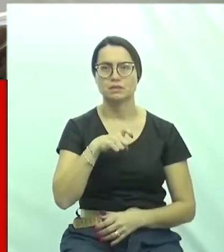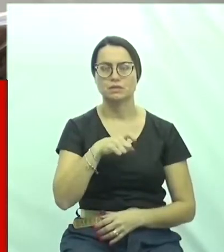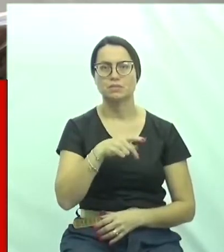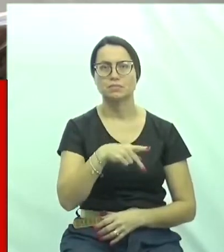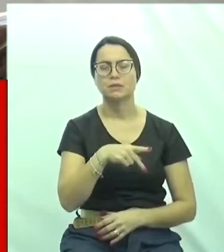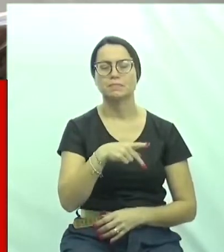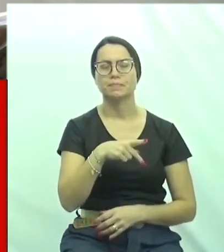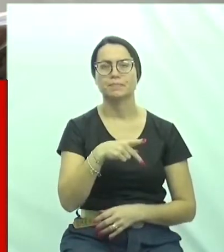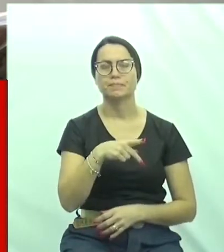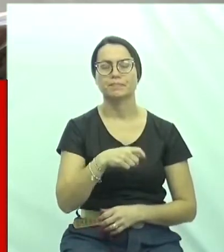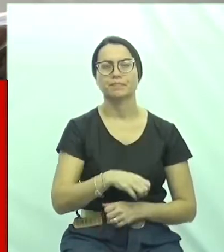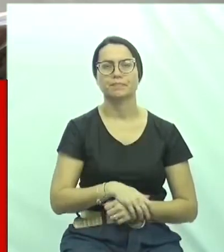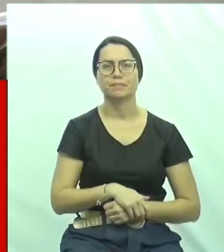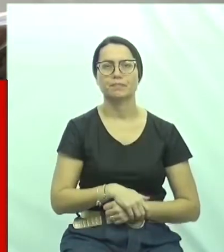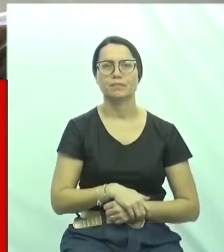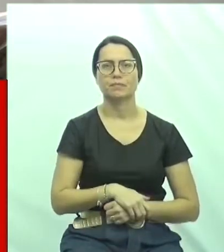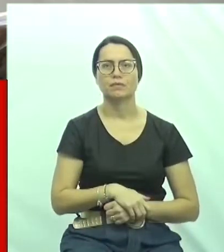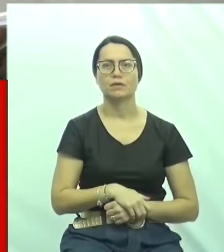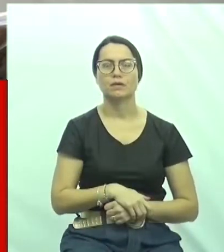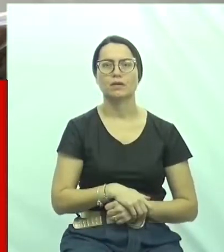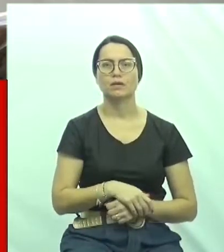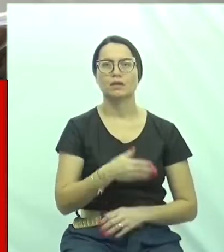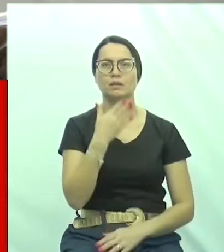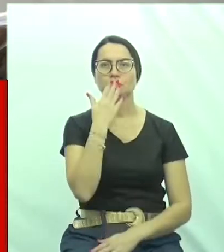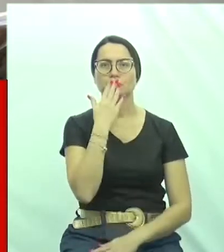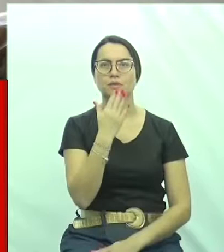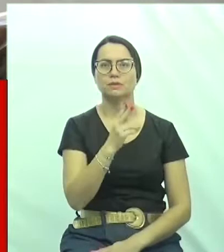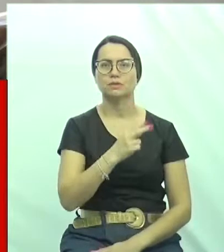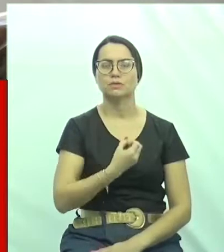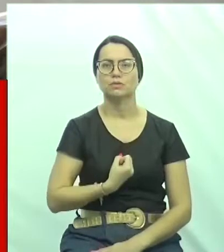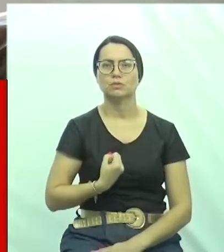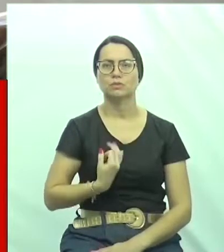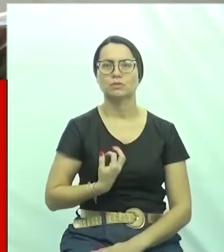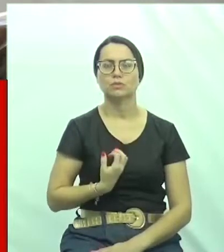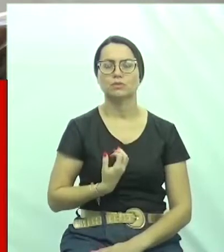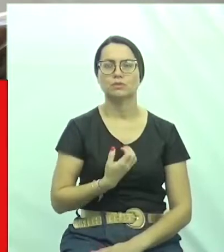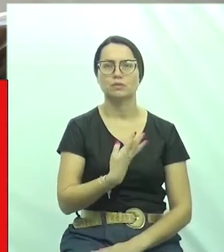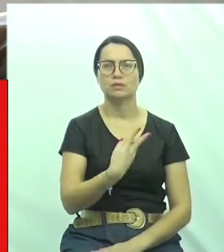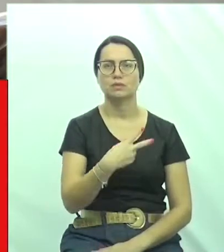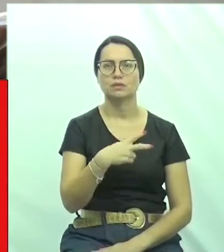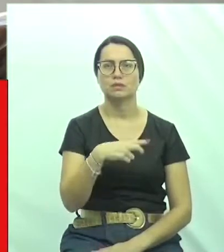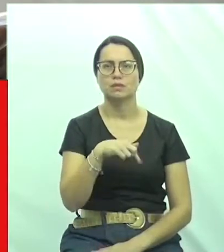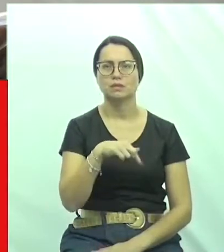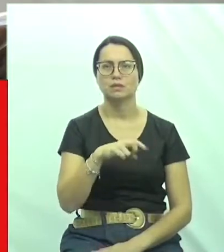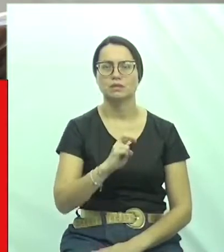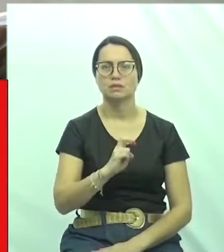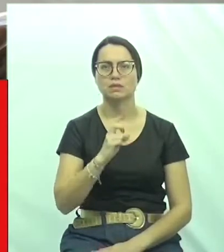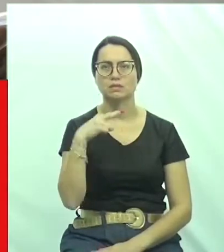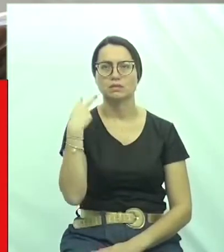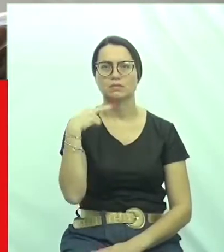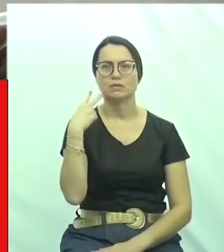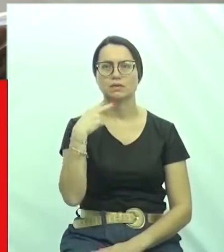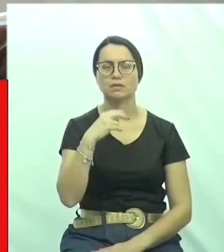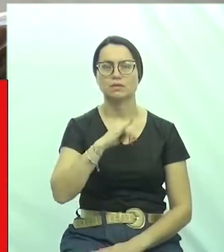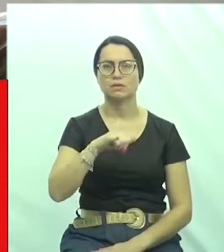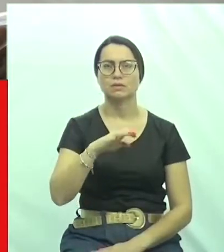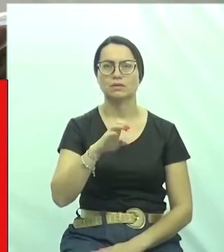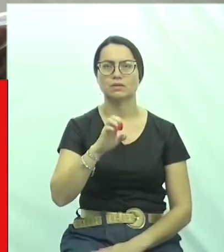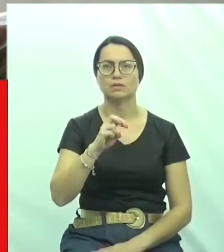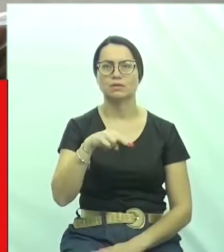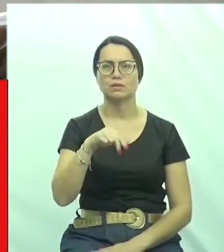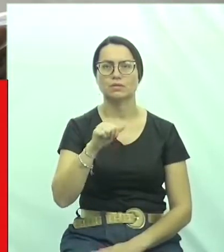36/2022, de autoria do Prefeito Municipal. Requerimento número 475/22, de autoria da vereadora Giovana